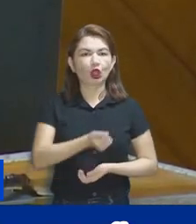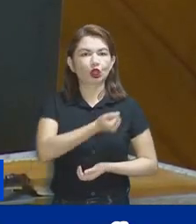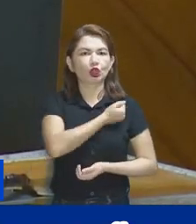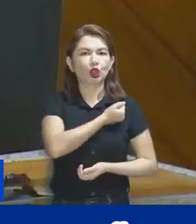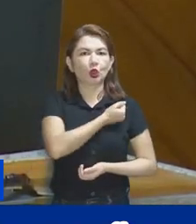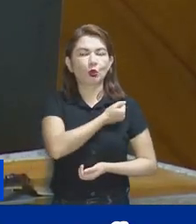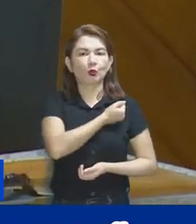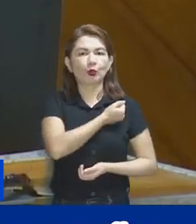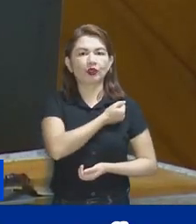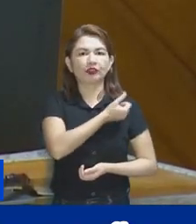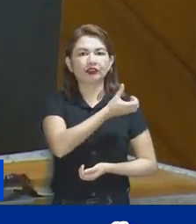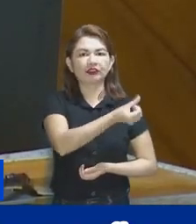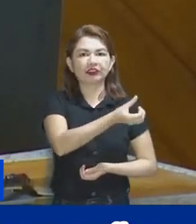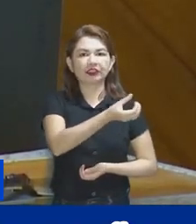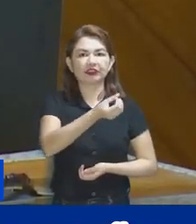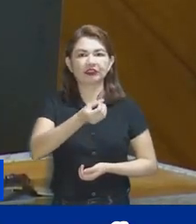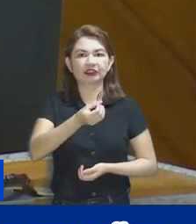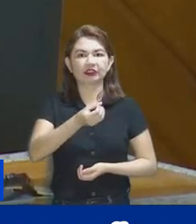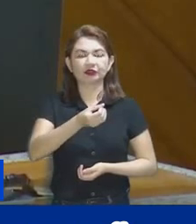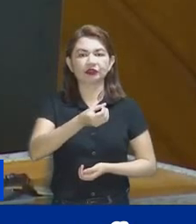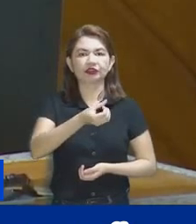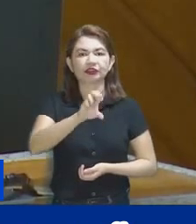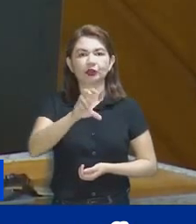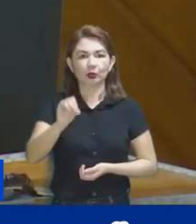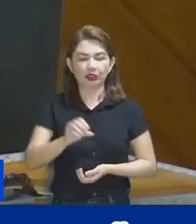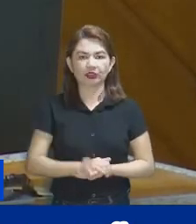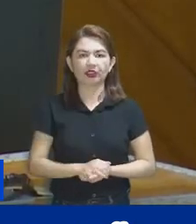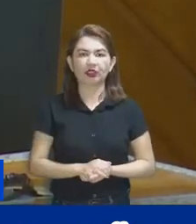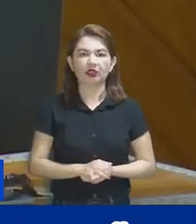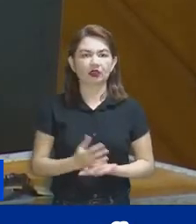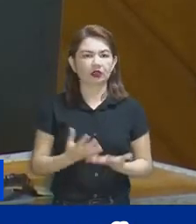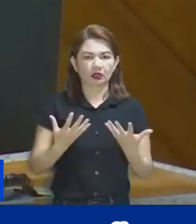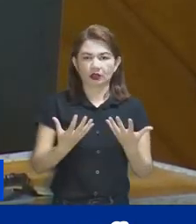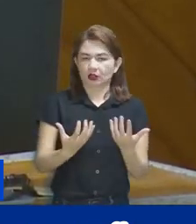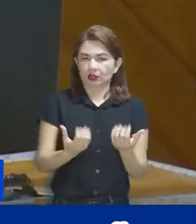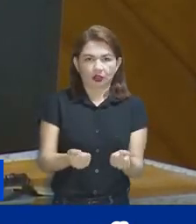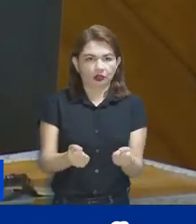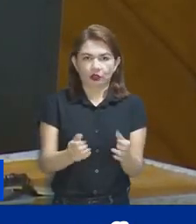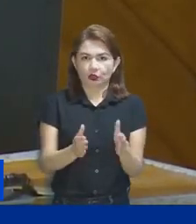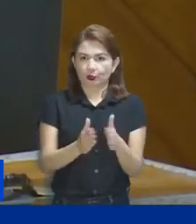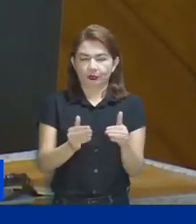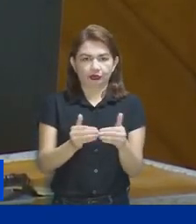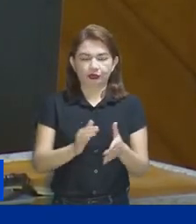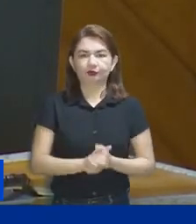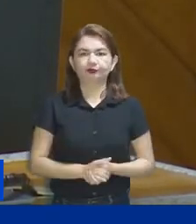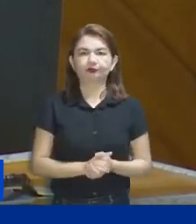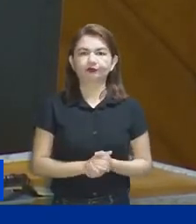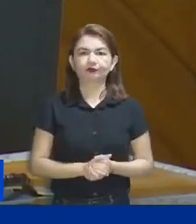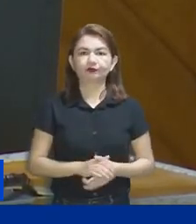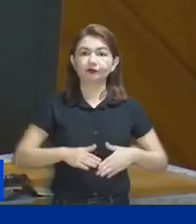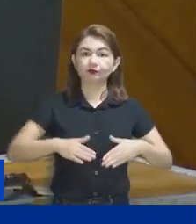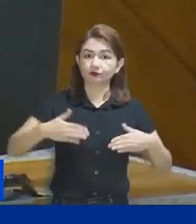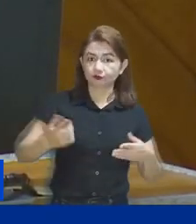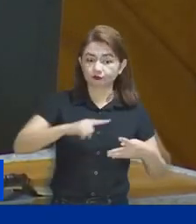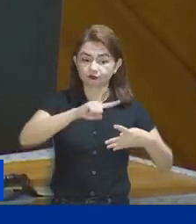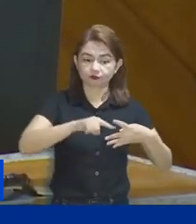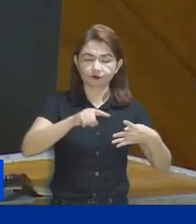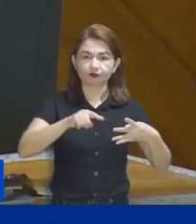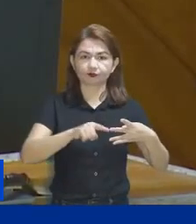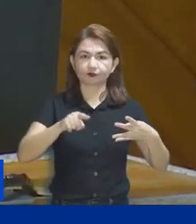601-650, de 22, para julgamento conjunto e pela improcedência dos pedidos nas ações. E na ação de